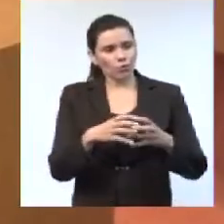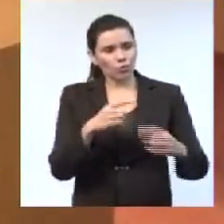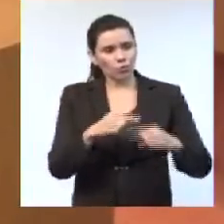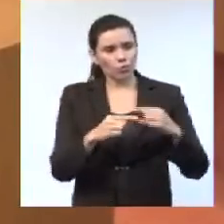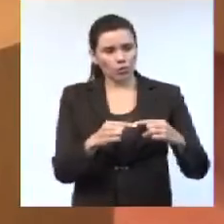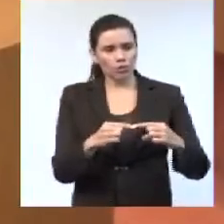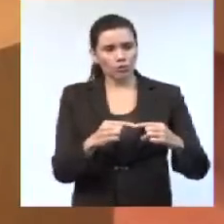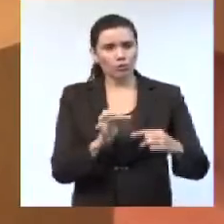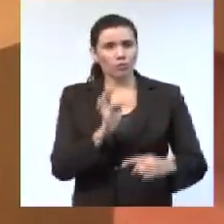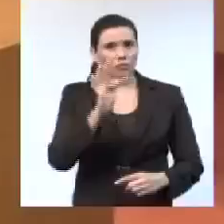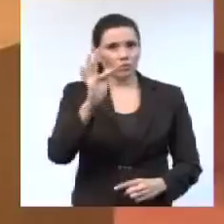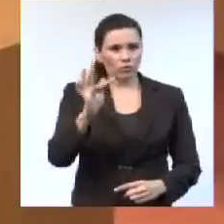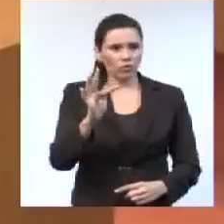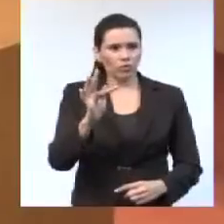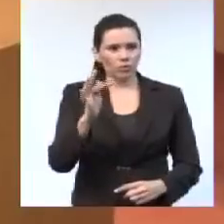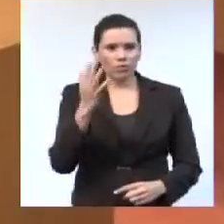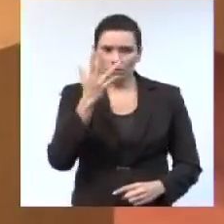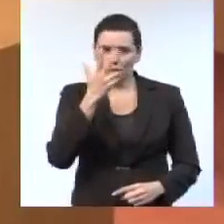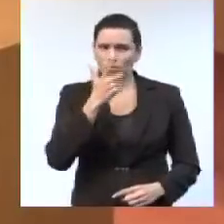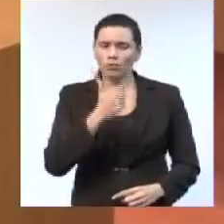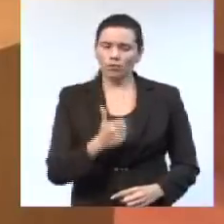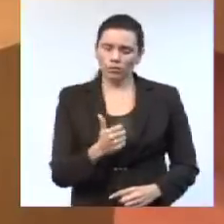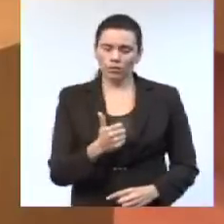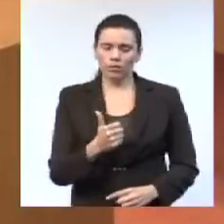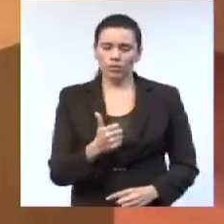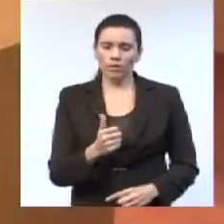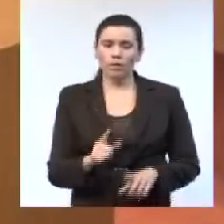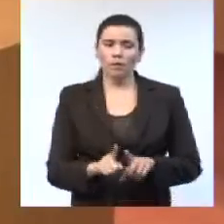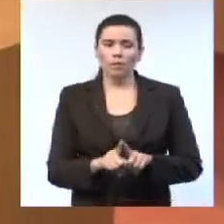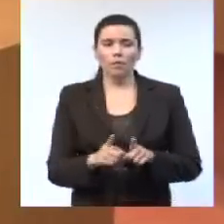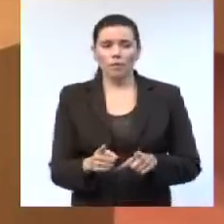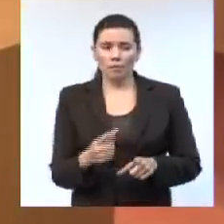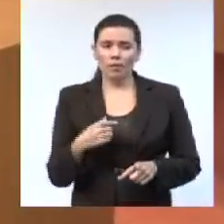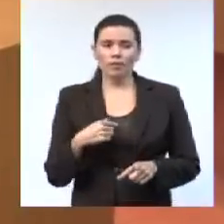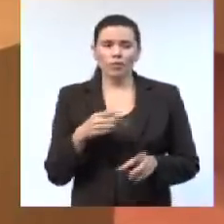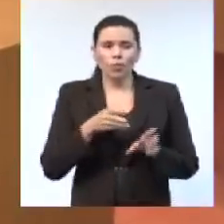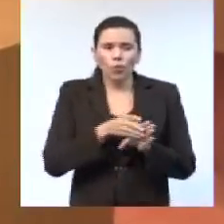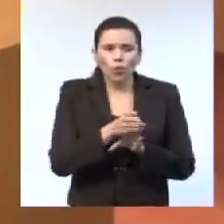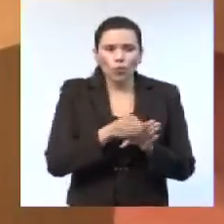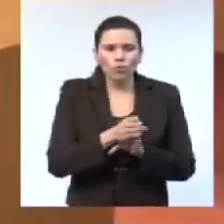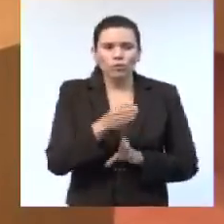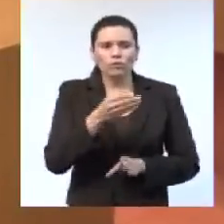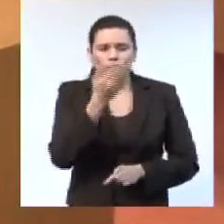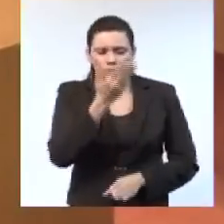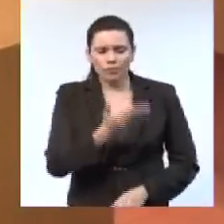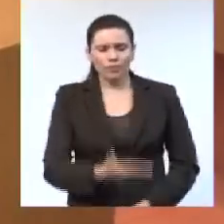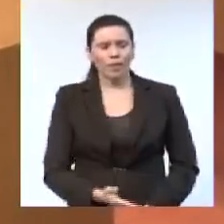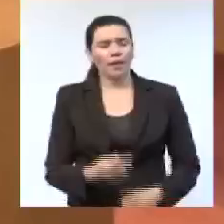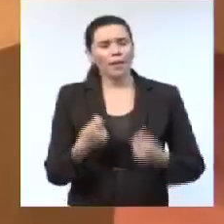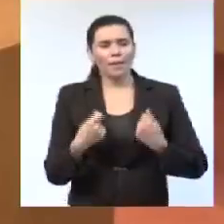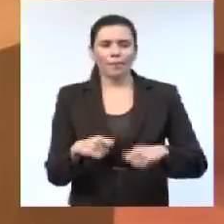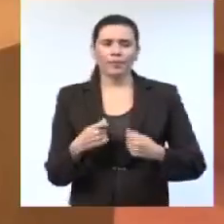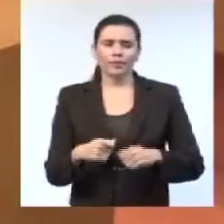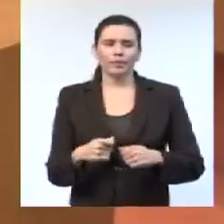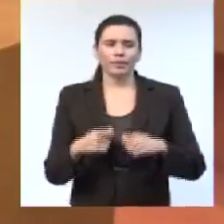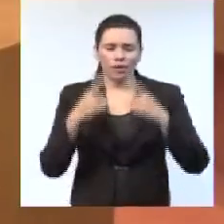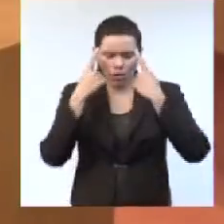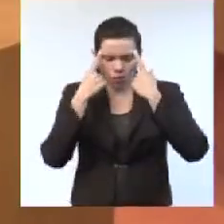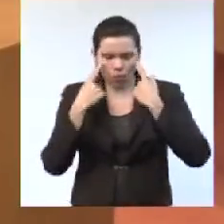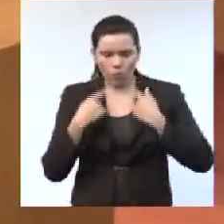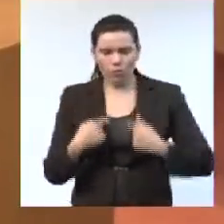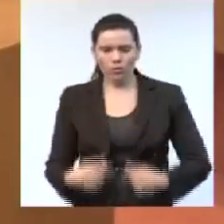Agora, ela precisa ter um pouco de humildade e não achar que uma resposta do pai dela para qualquer